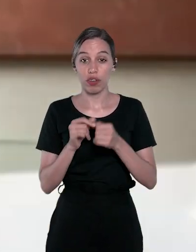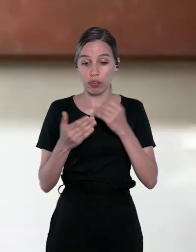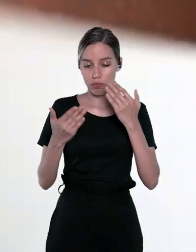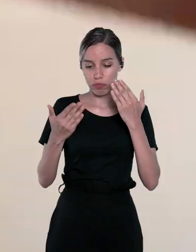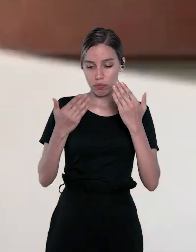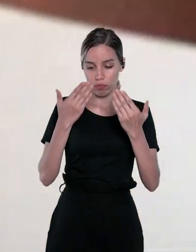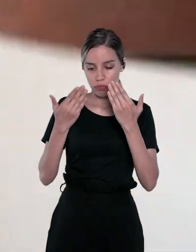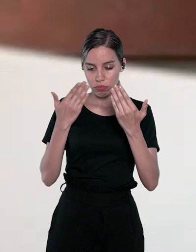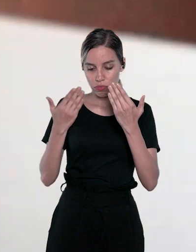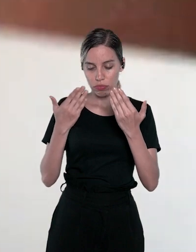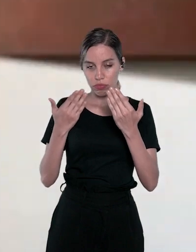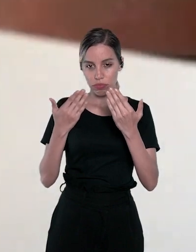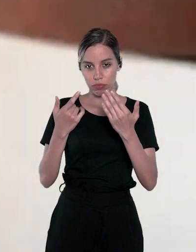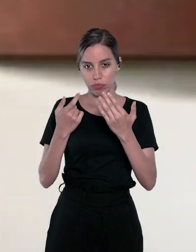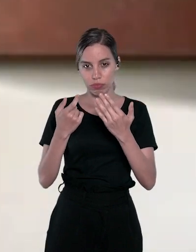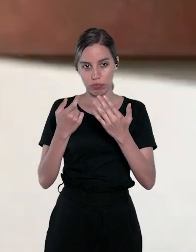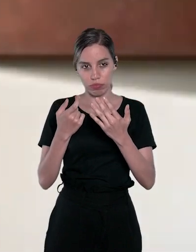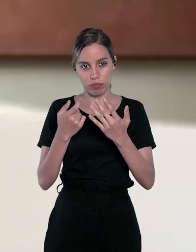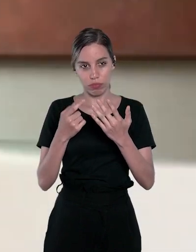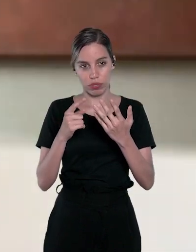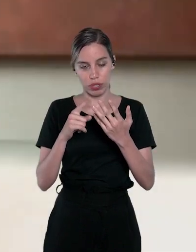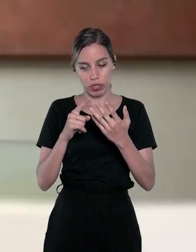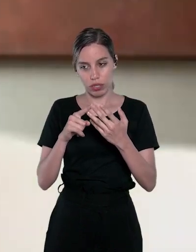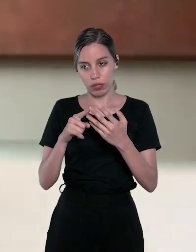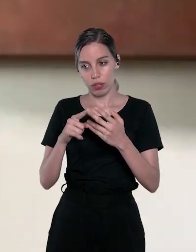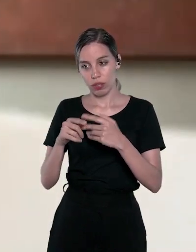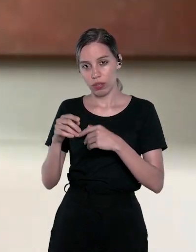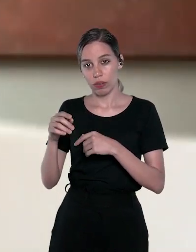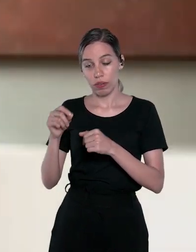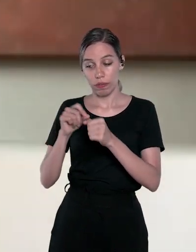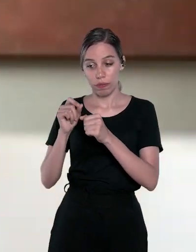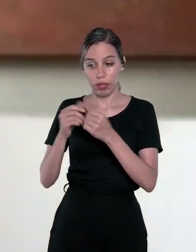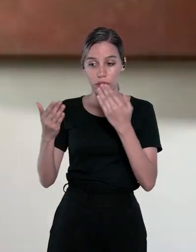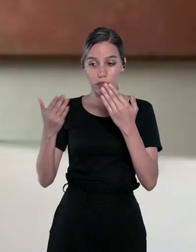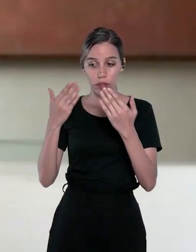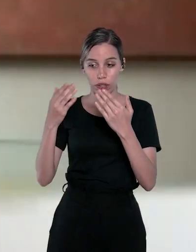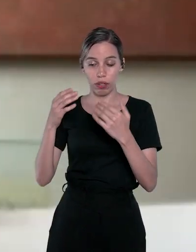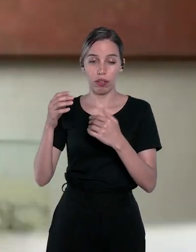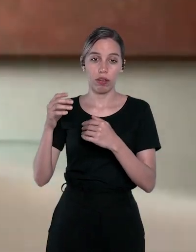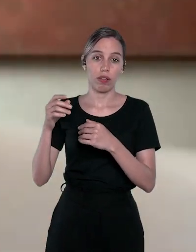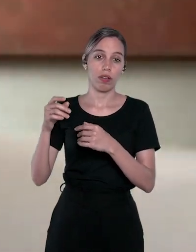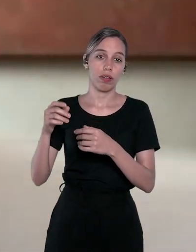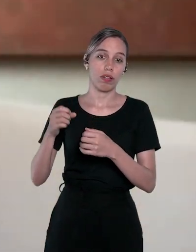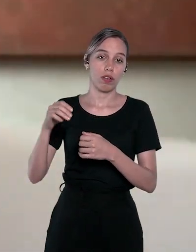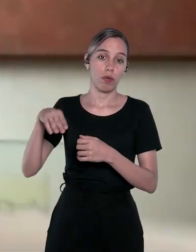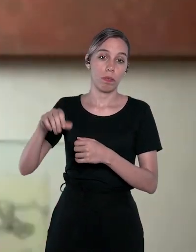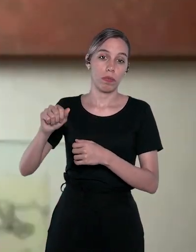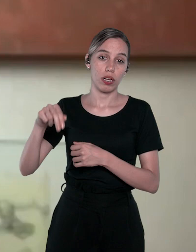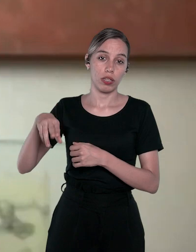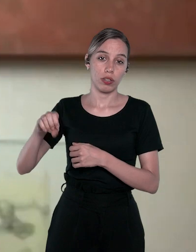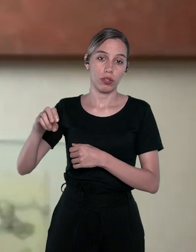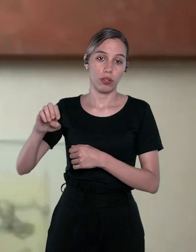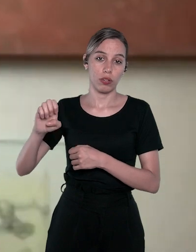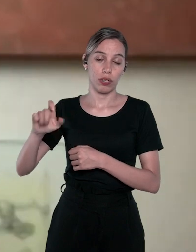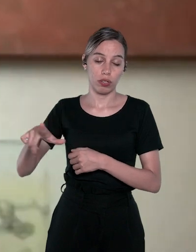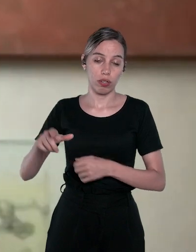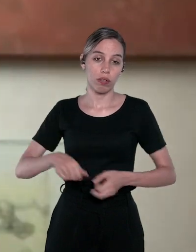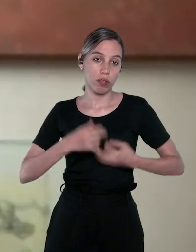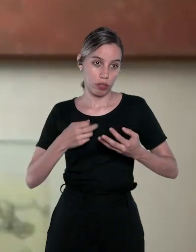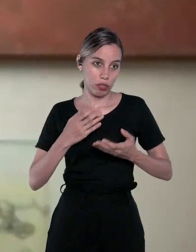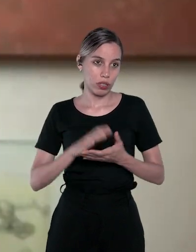do poema clássico de Evocação do Recife, de Manuel Bandeira, que é um